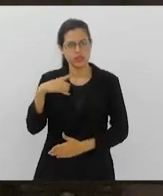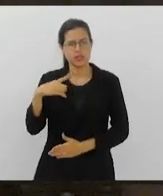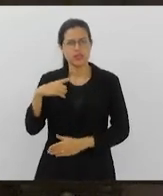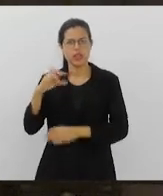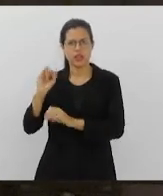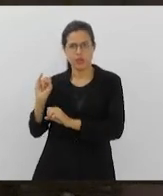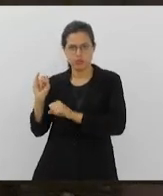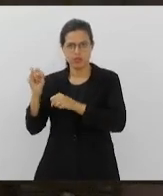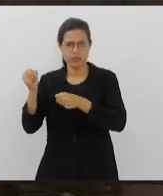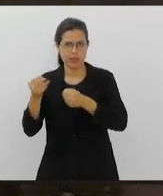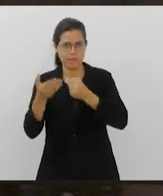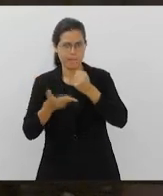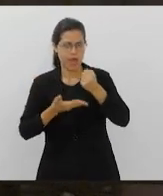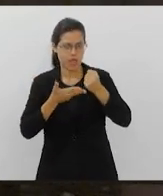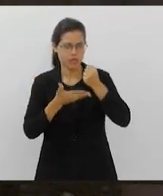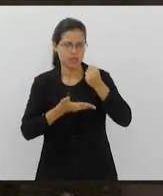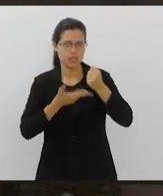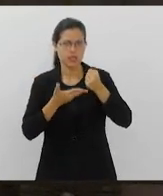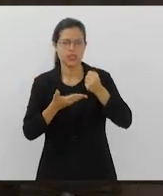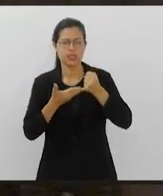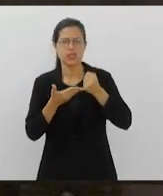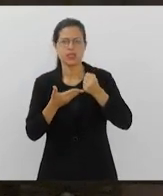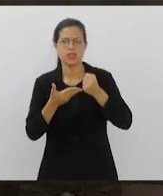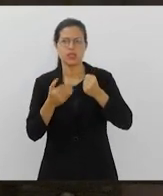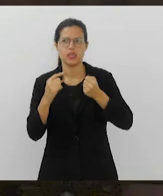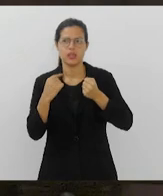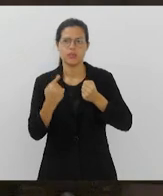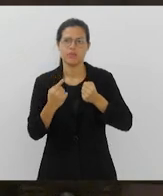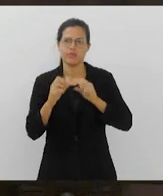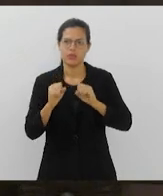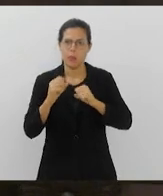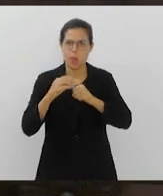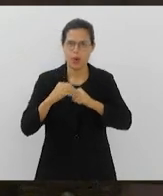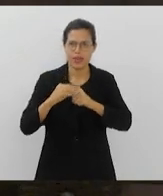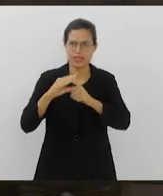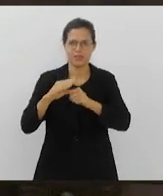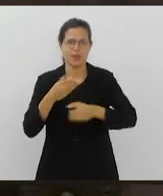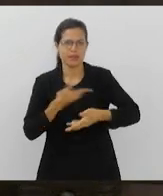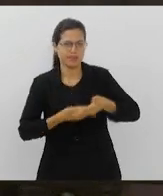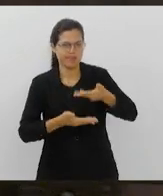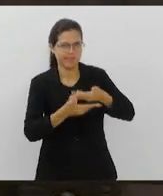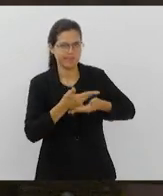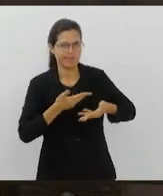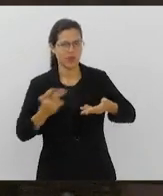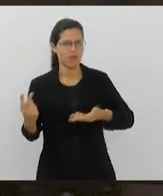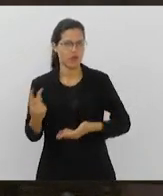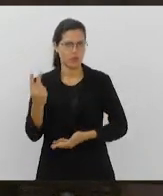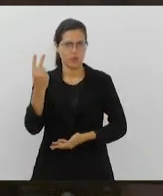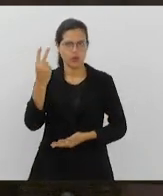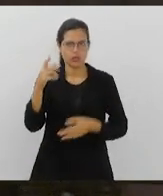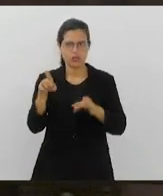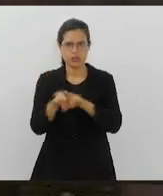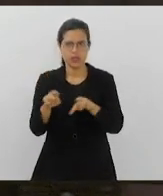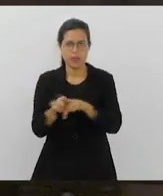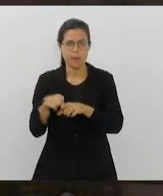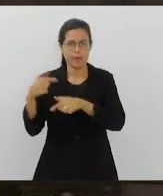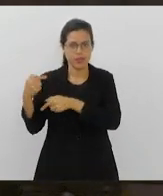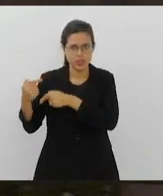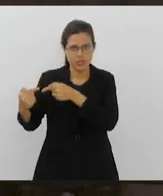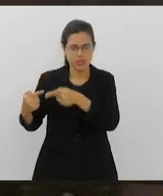base, para que possamos transmitir os nossos conhecimentos, os nossos valores para toda uma geração.